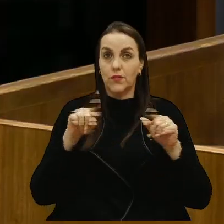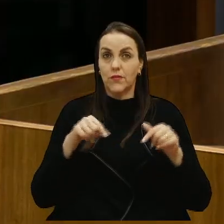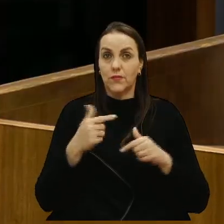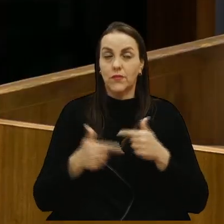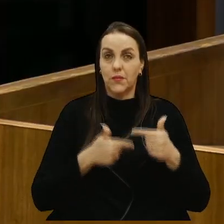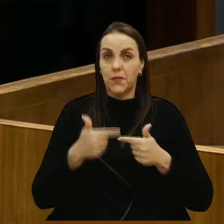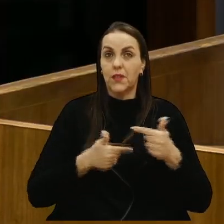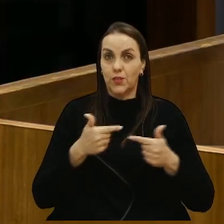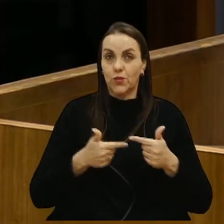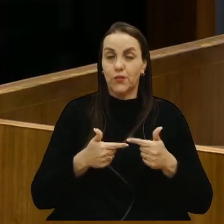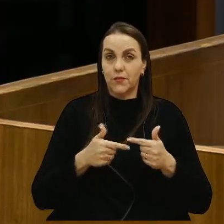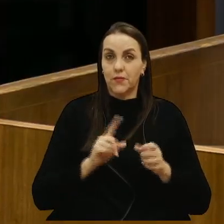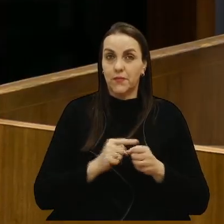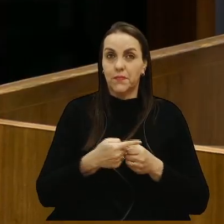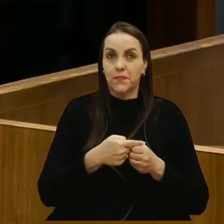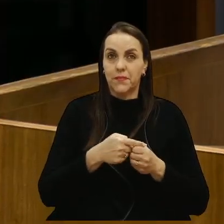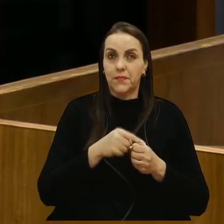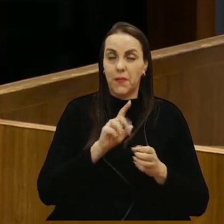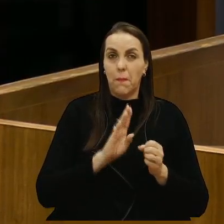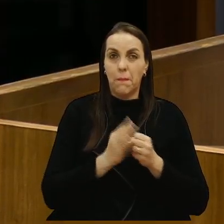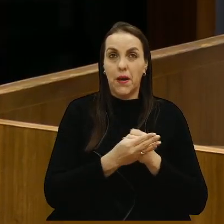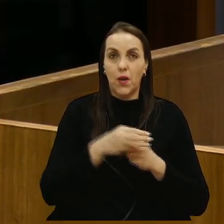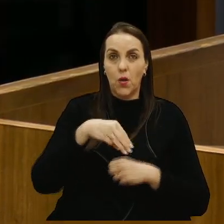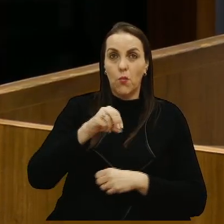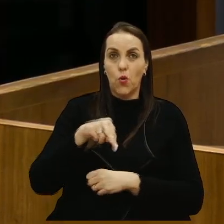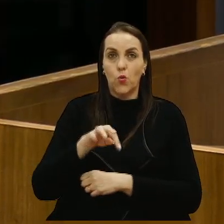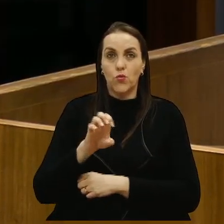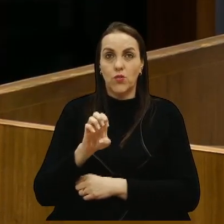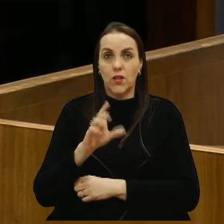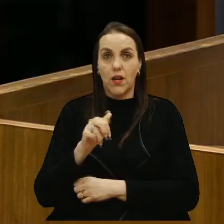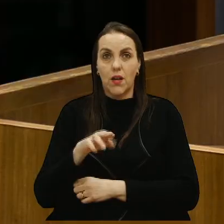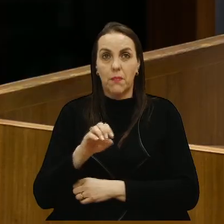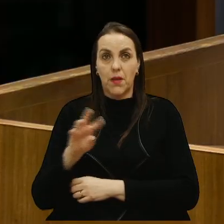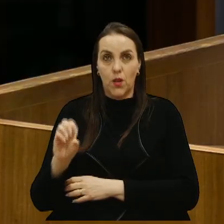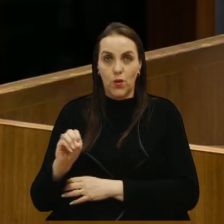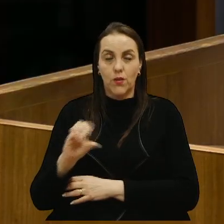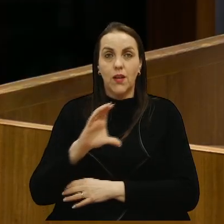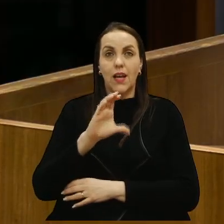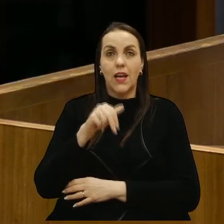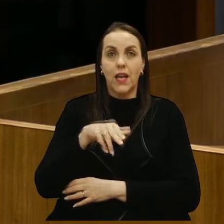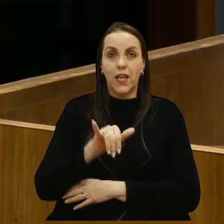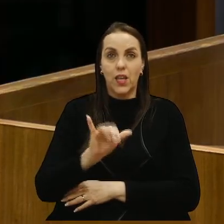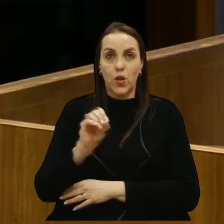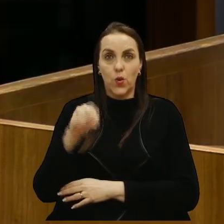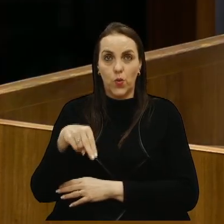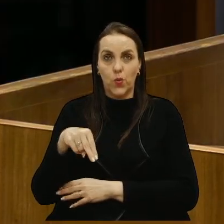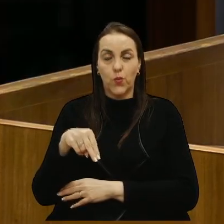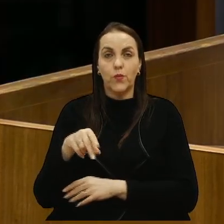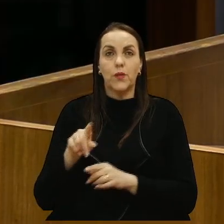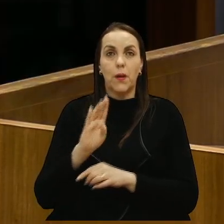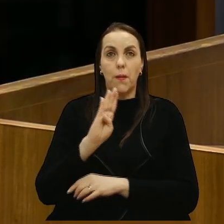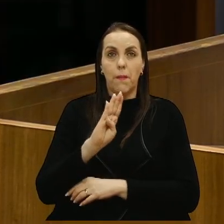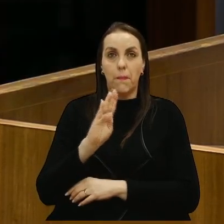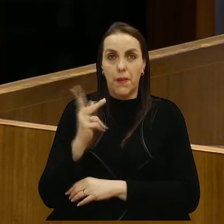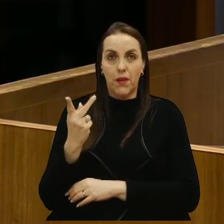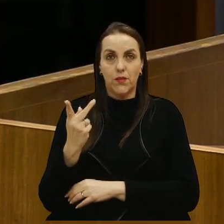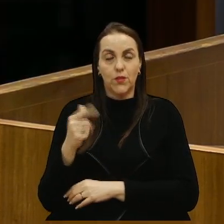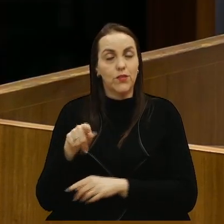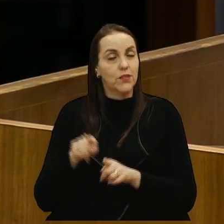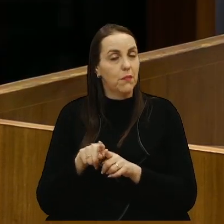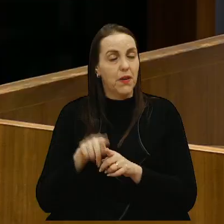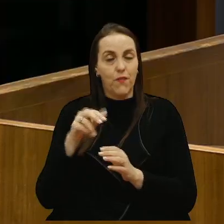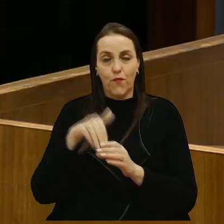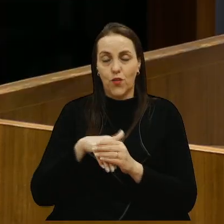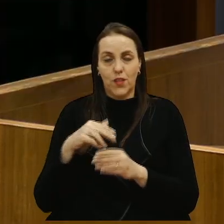pessoas lá do Monte Carmelo, lá do Quênio, do Belo Horizonte, que votaram em nós. Então, eu quero aqui agradecer